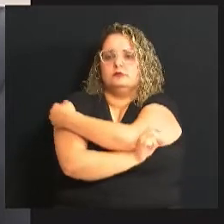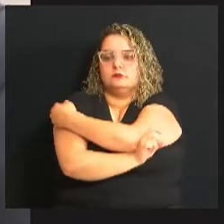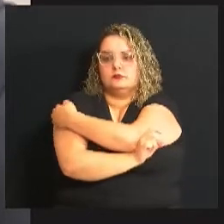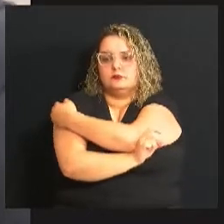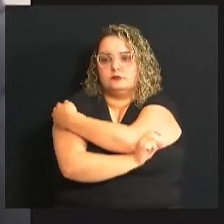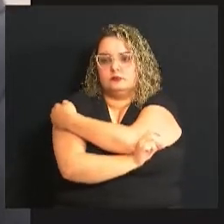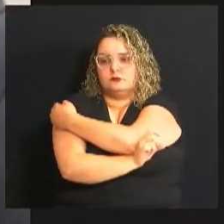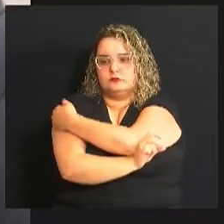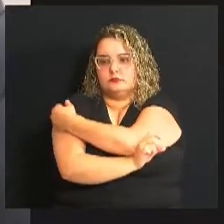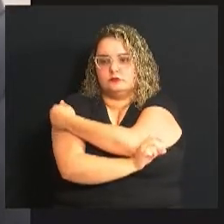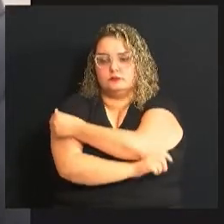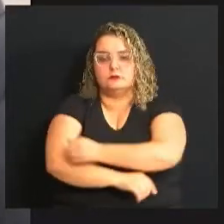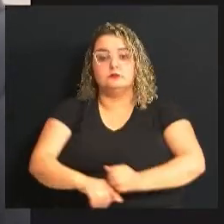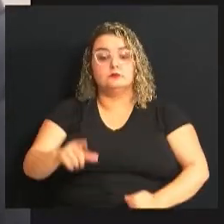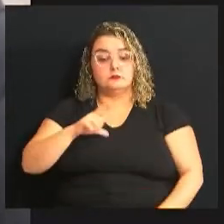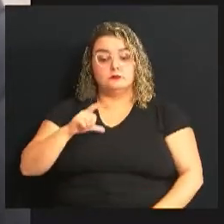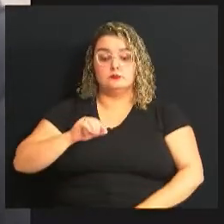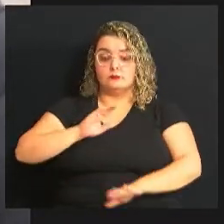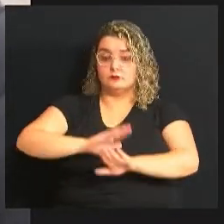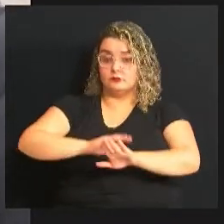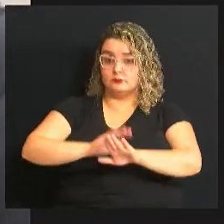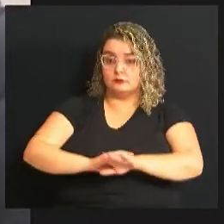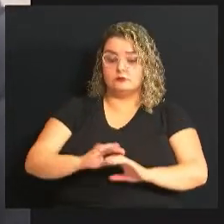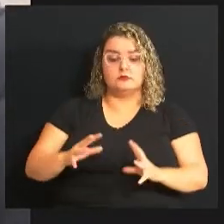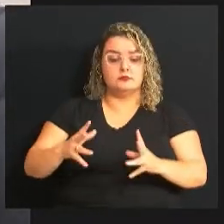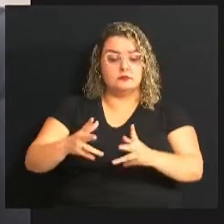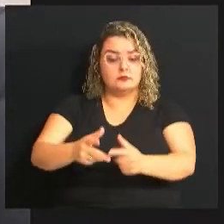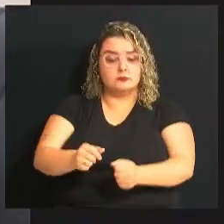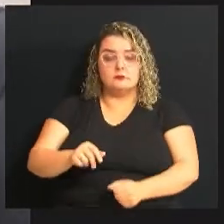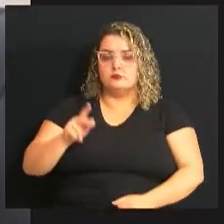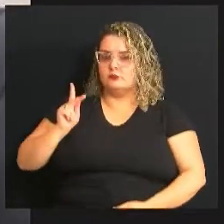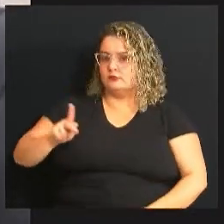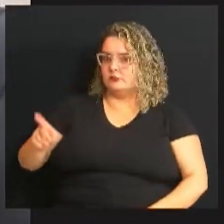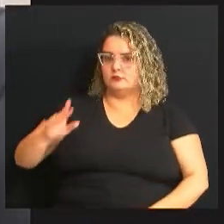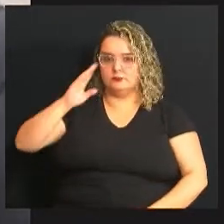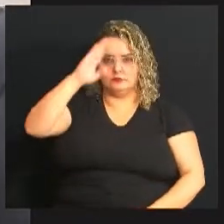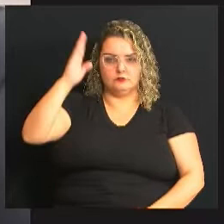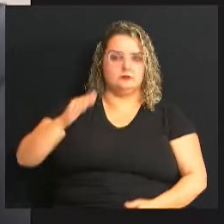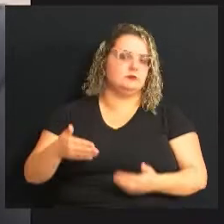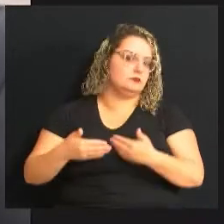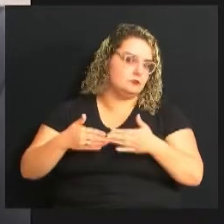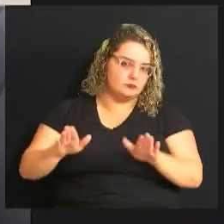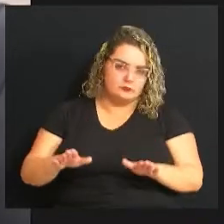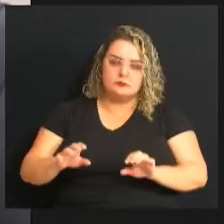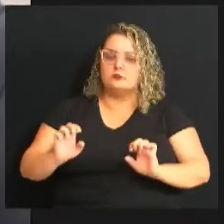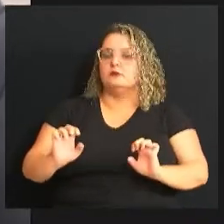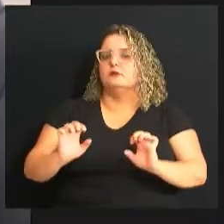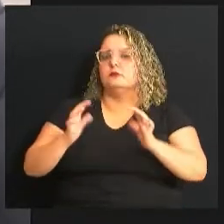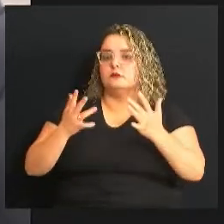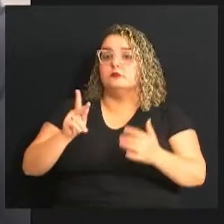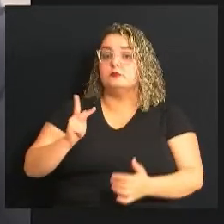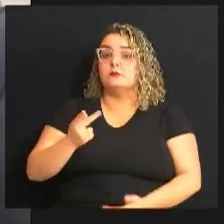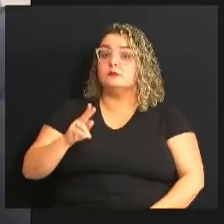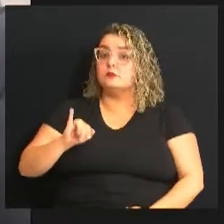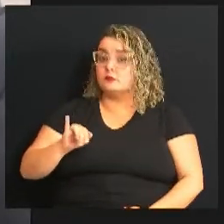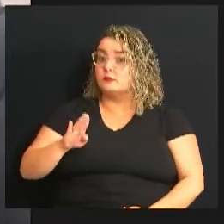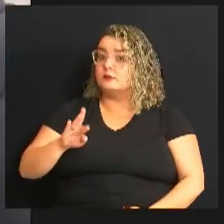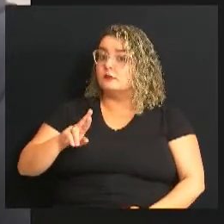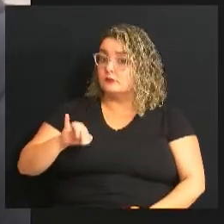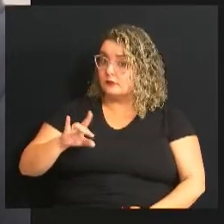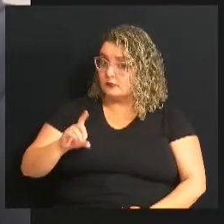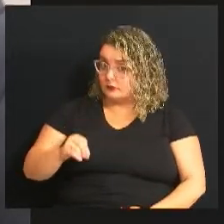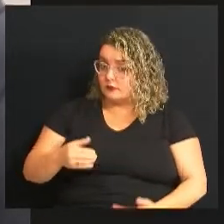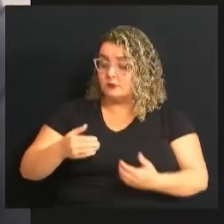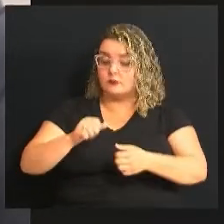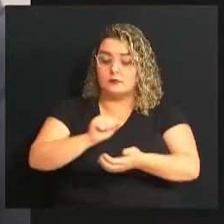professores e professores de todo o Brasil, porque são atividades abertas, esse é um evento híbrido, atividades abertas,